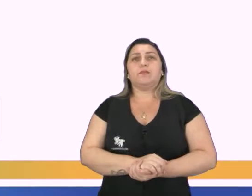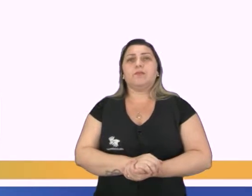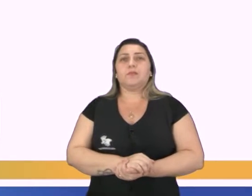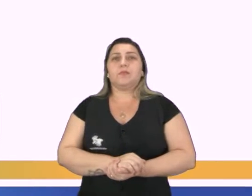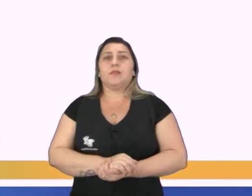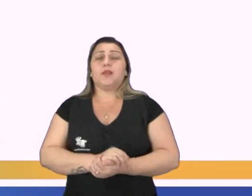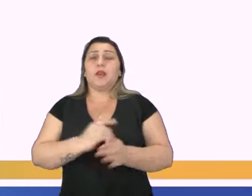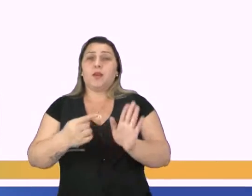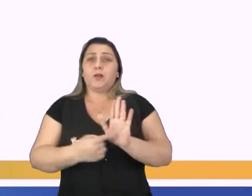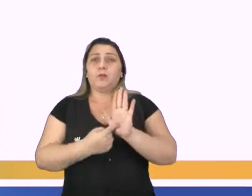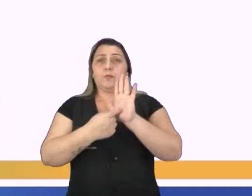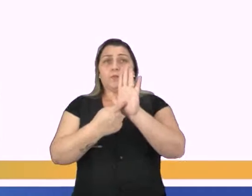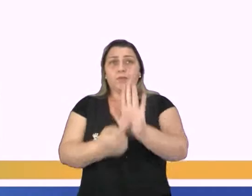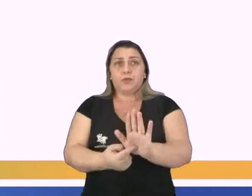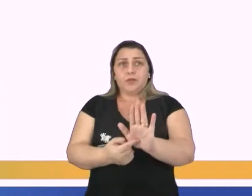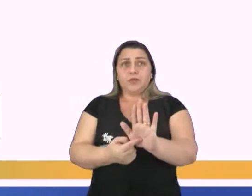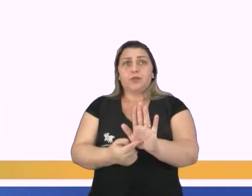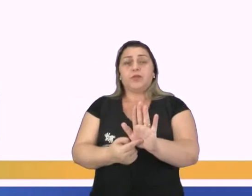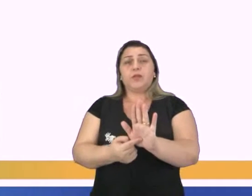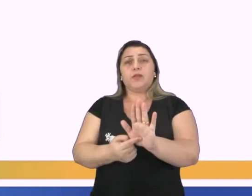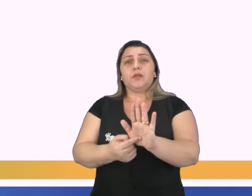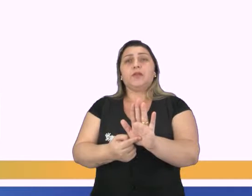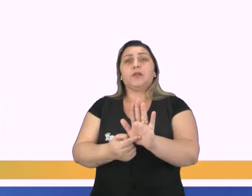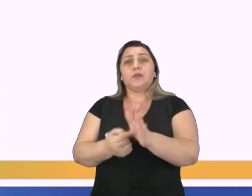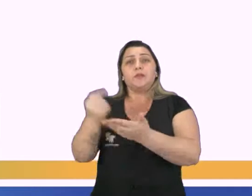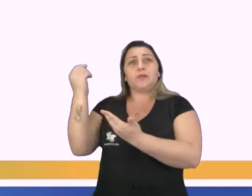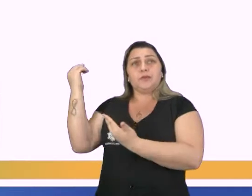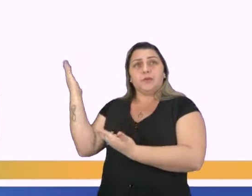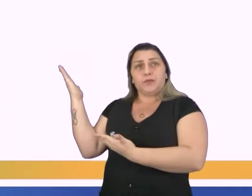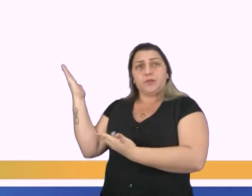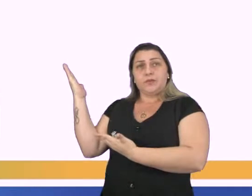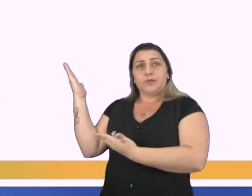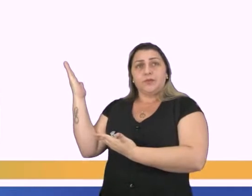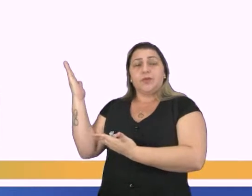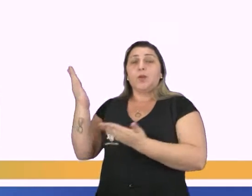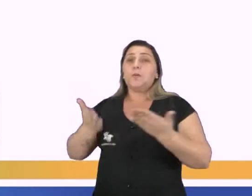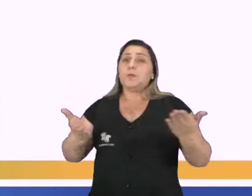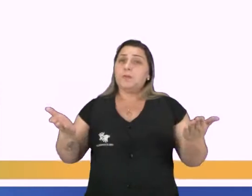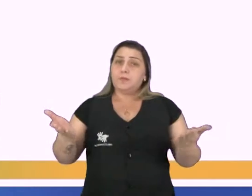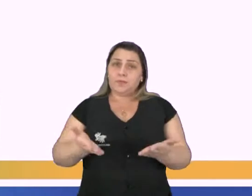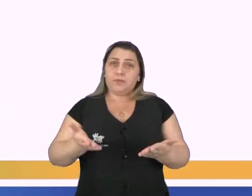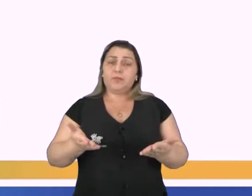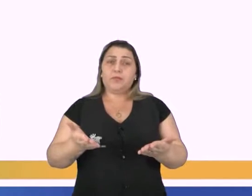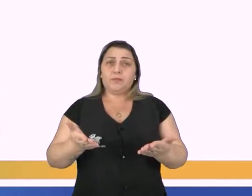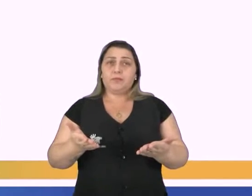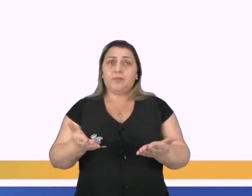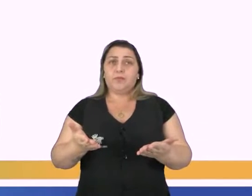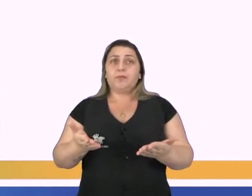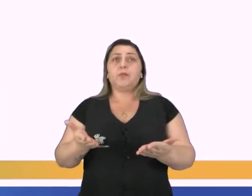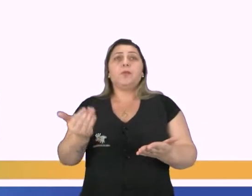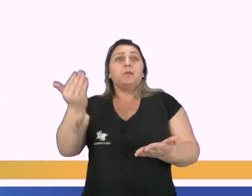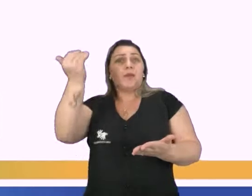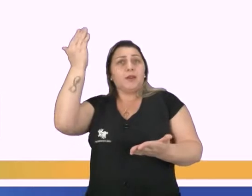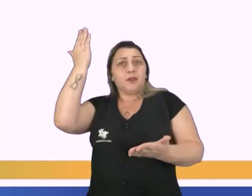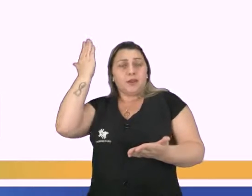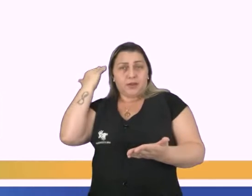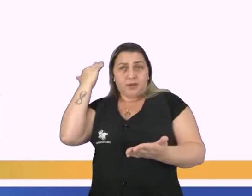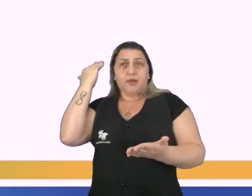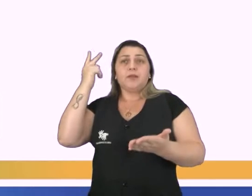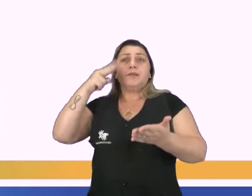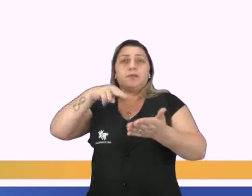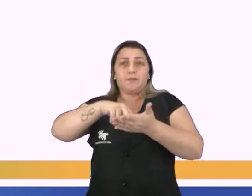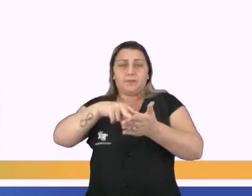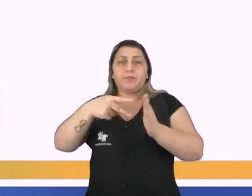que mostra o modo indicativo e os tempos dele, né? Temos o presente, temos o pretérito, que